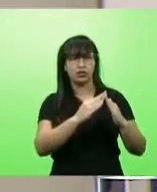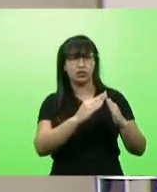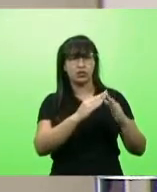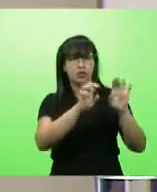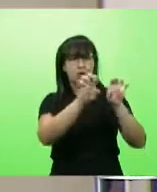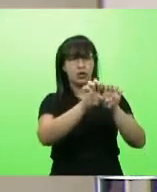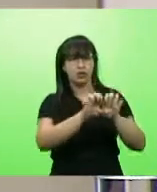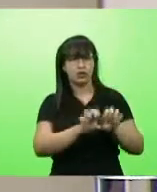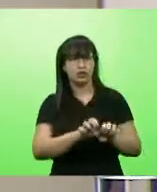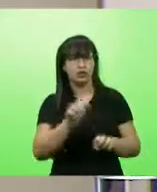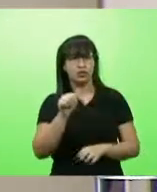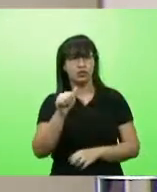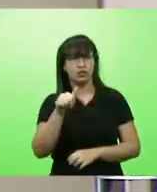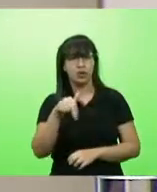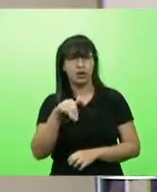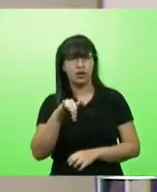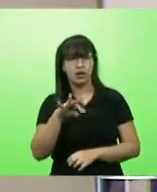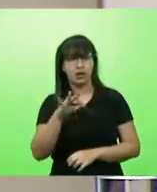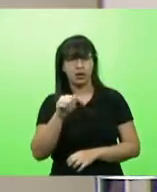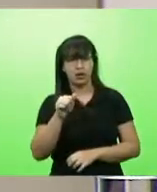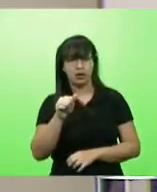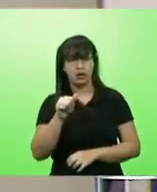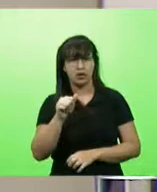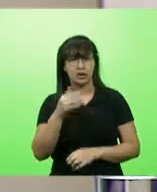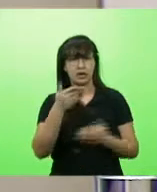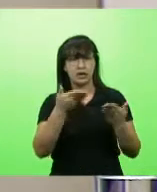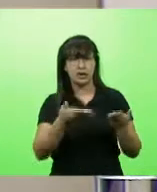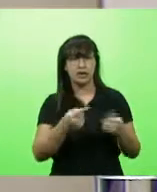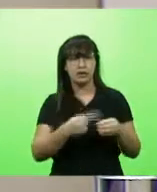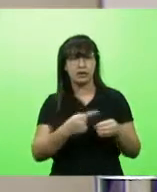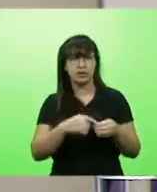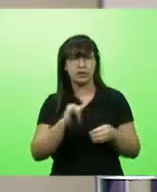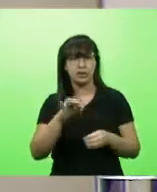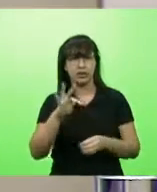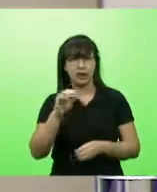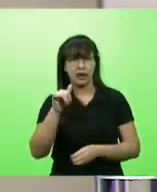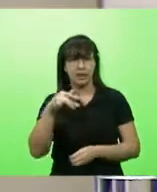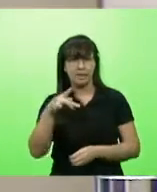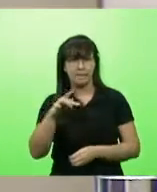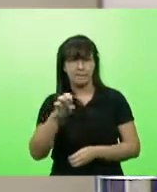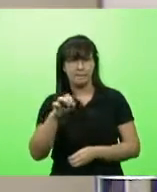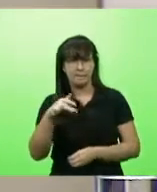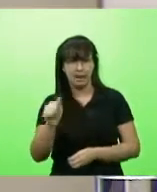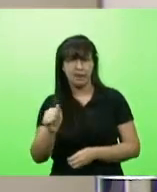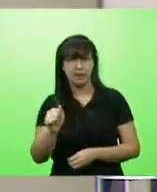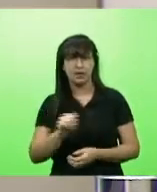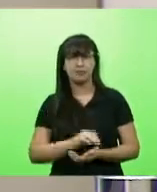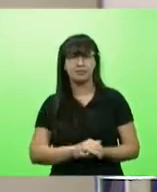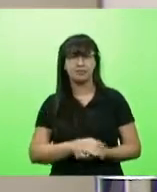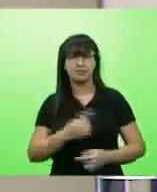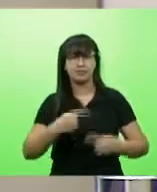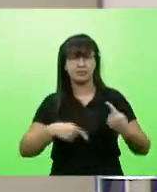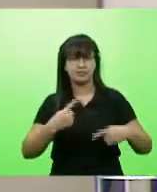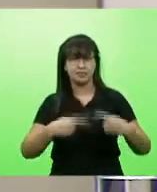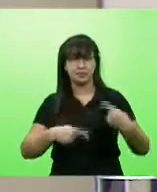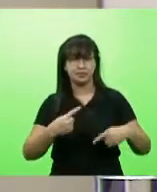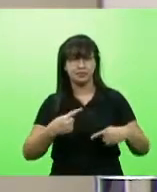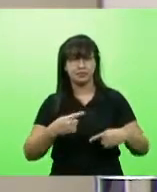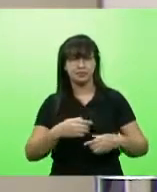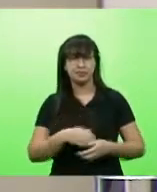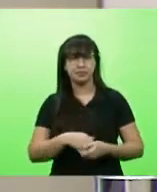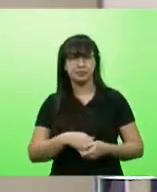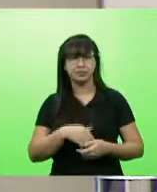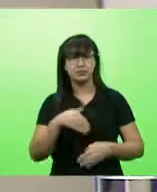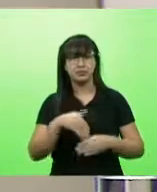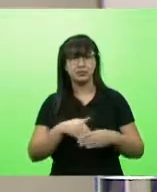Básico Anitta Garibaldi, no município de Itapema. Em discussão. Não havendo quem queira discutir, em votação, deputados que aprovam permaneçam como se encontram.